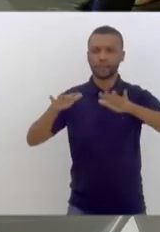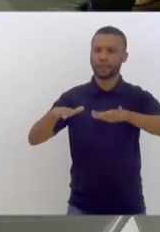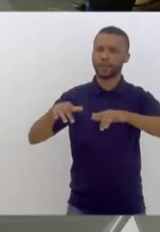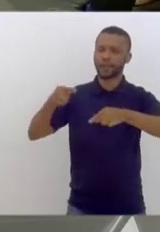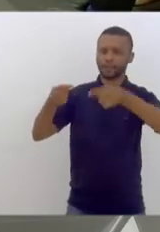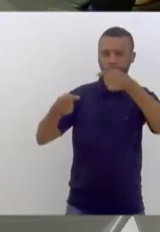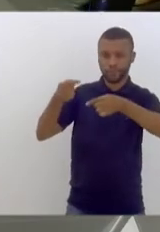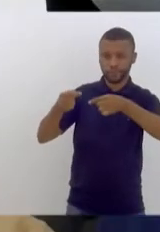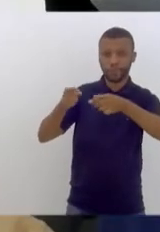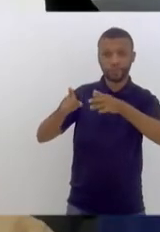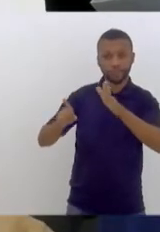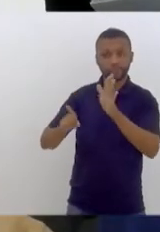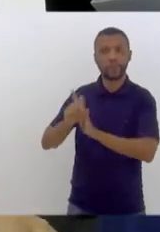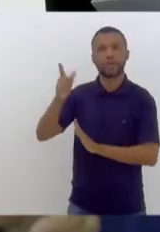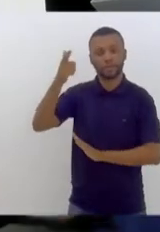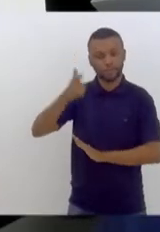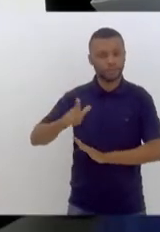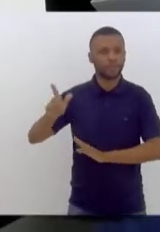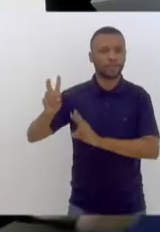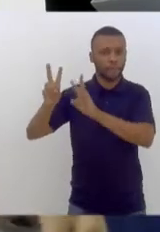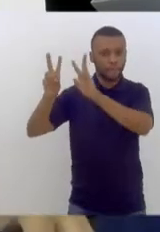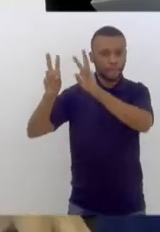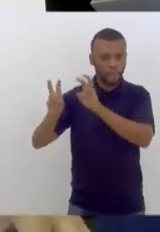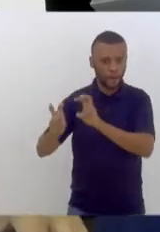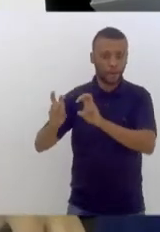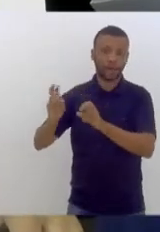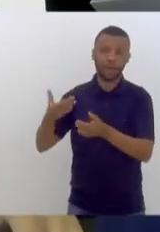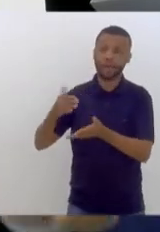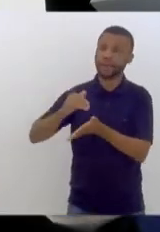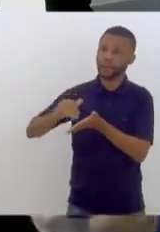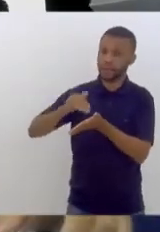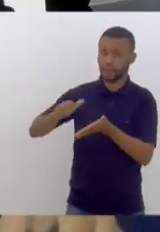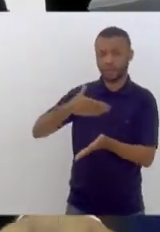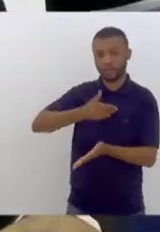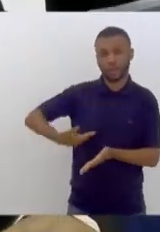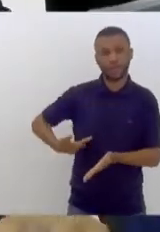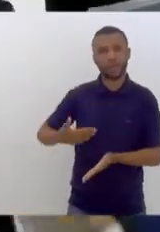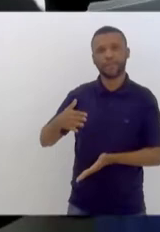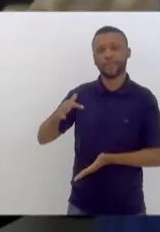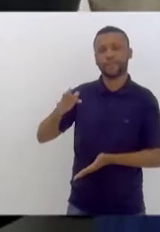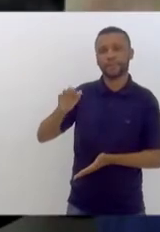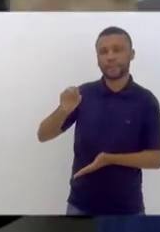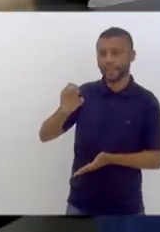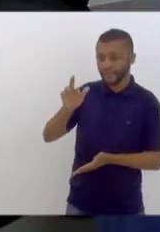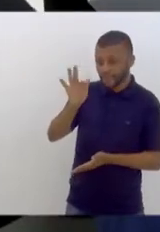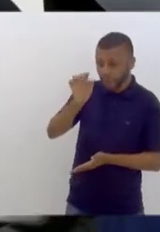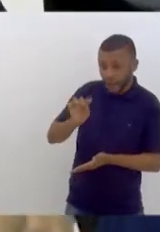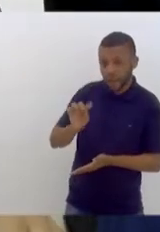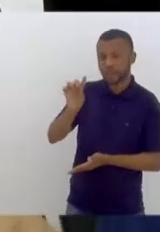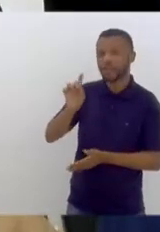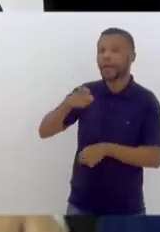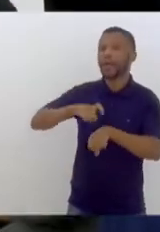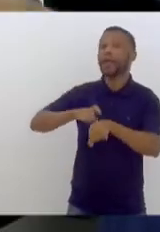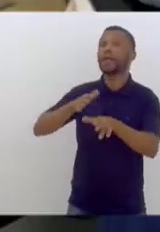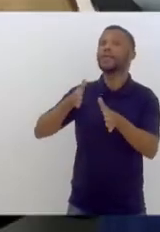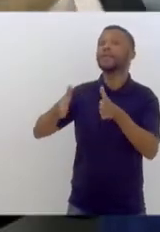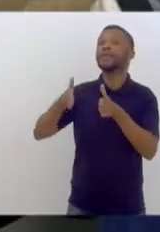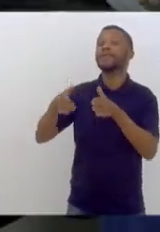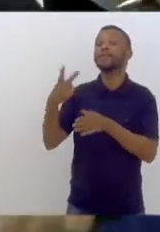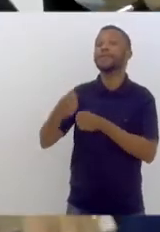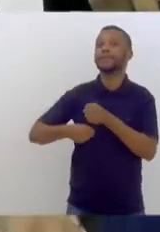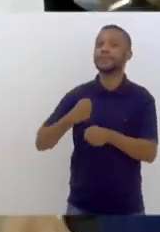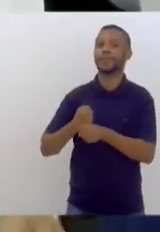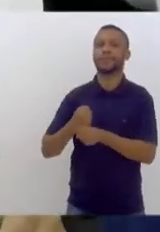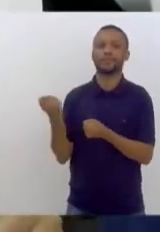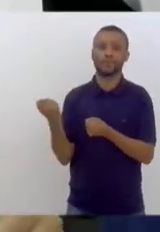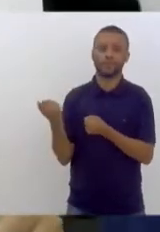faço aqui o meu questionamento, tanto à Secretaria de Estado de Fazenda quanto à Secretaria de Estado de Educação, nesse intervalo de 2 anos, quais foram as